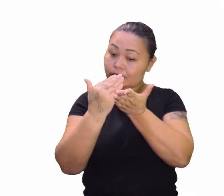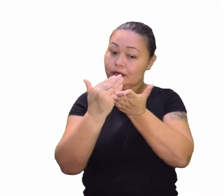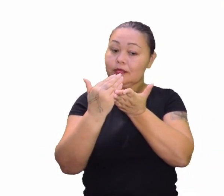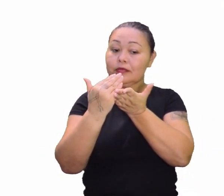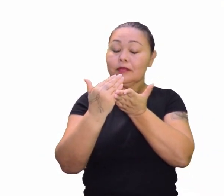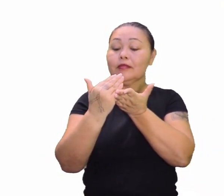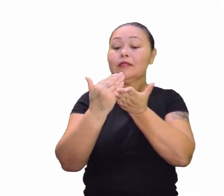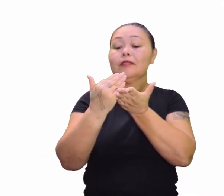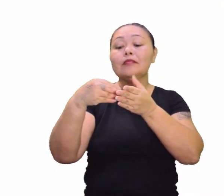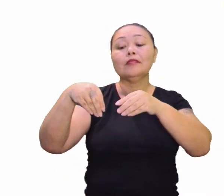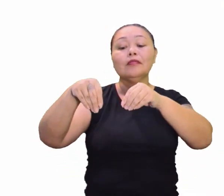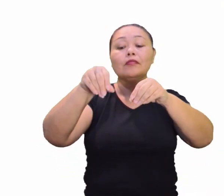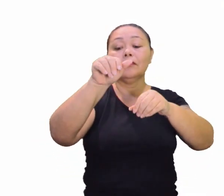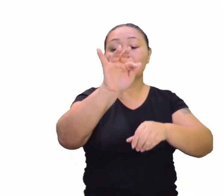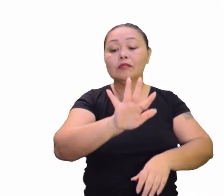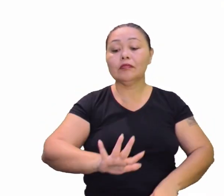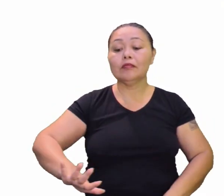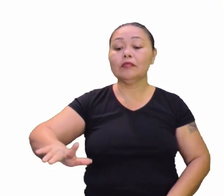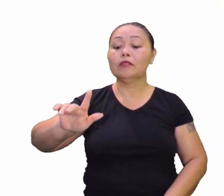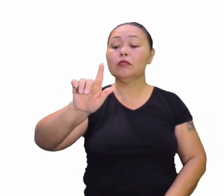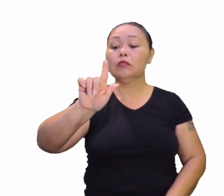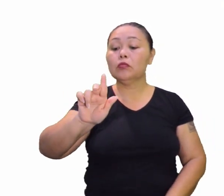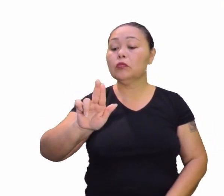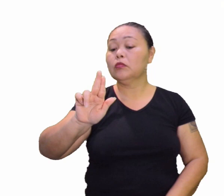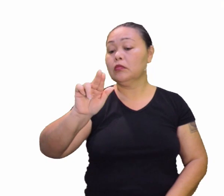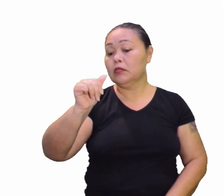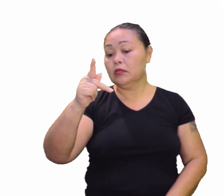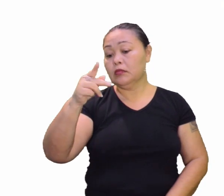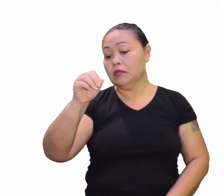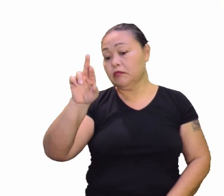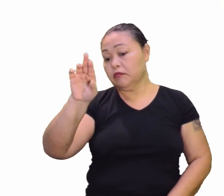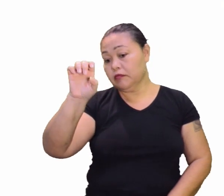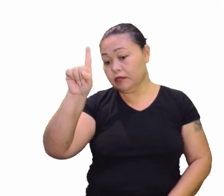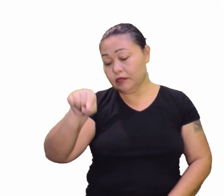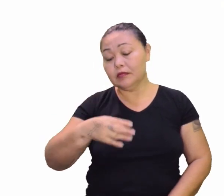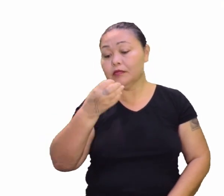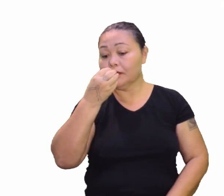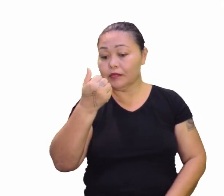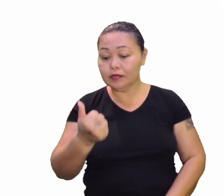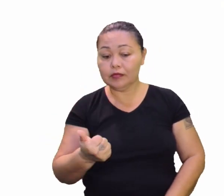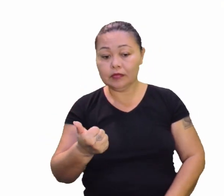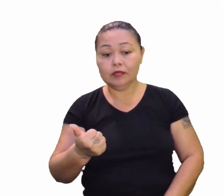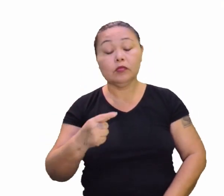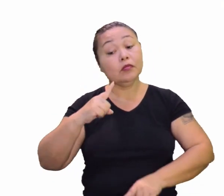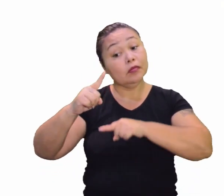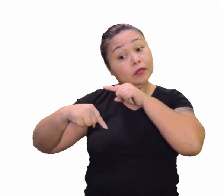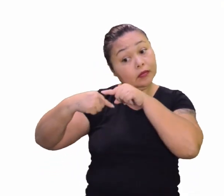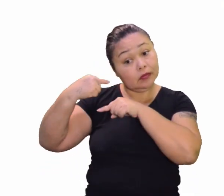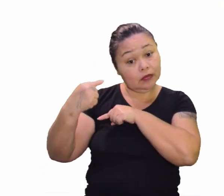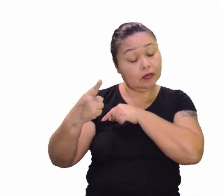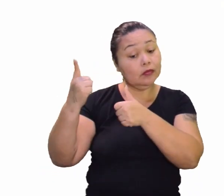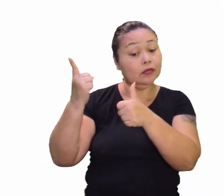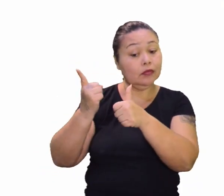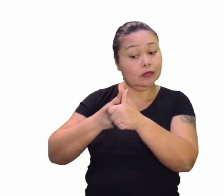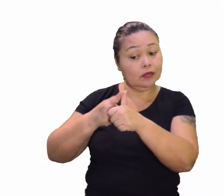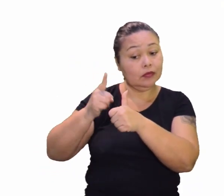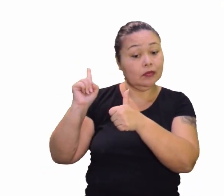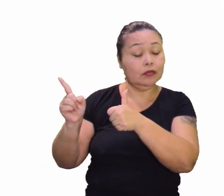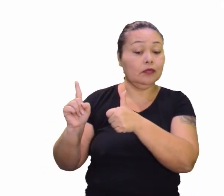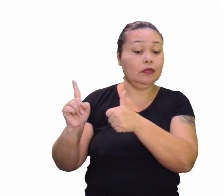foi chamado Território Federal do Guaporé. Muito bem. Ok? Depois, esse aqui é o primeiro,